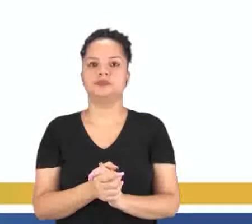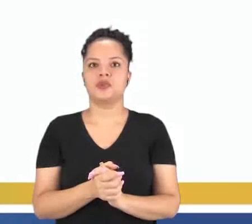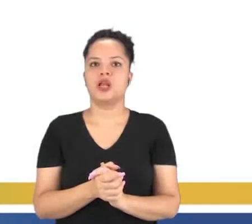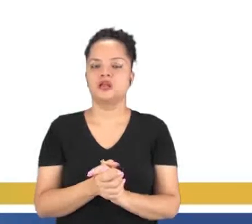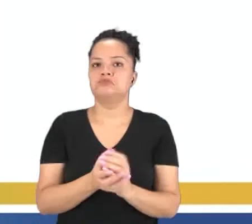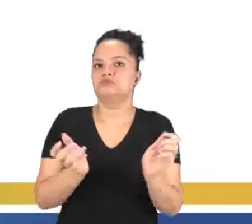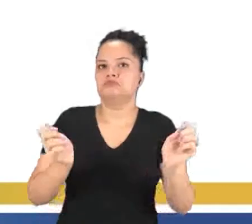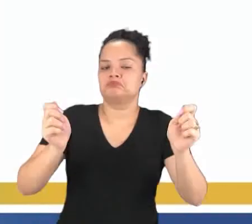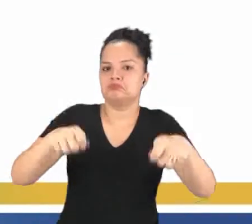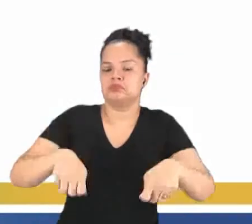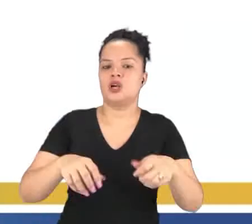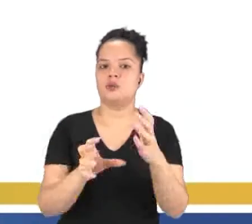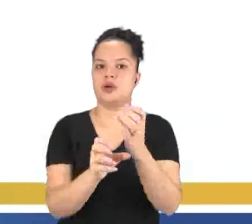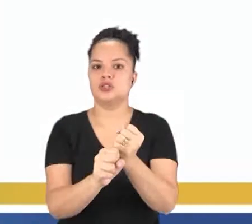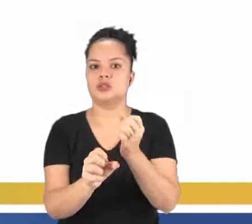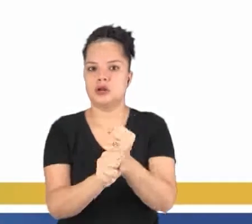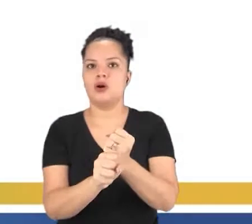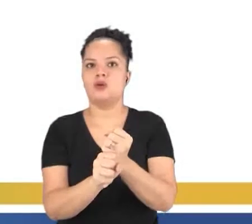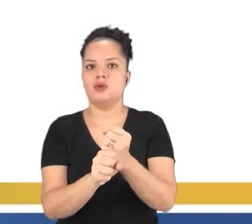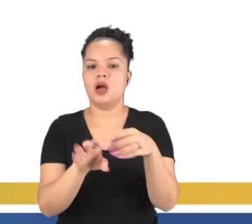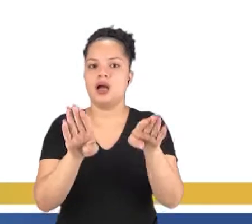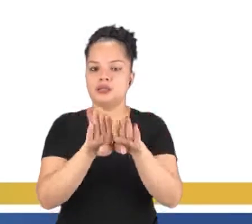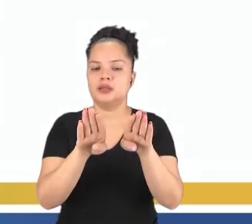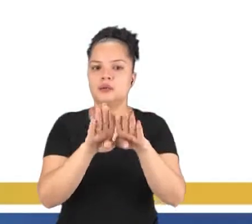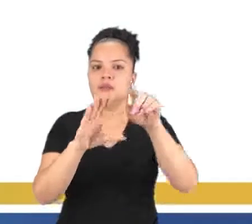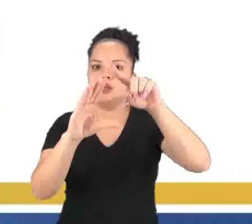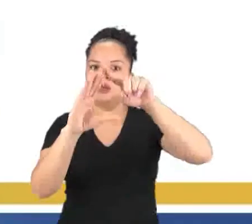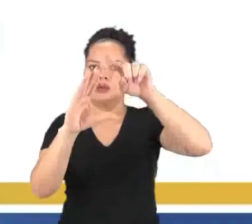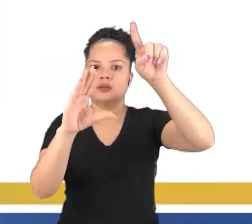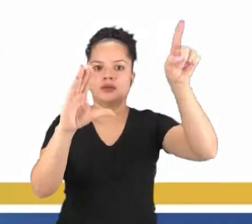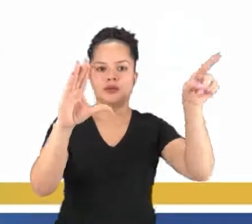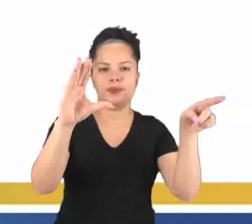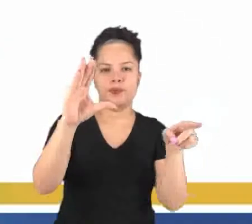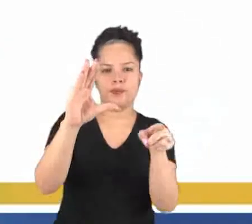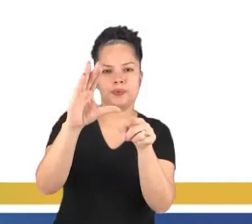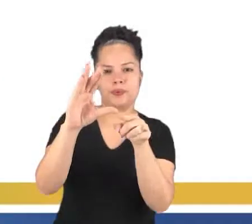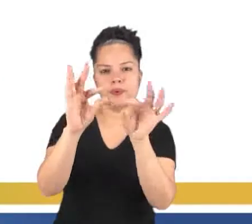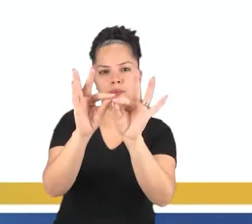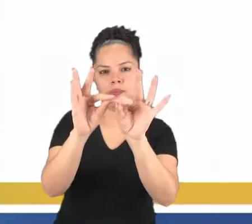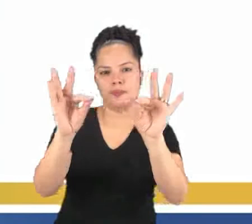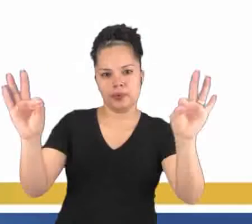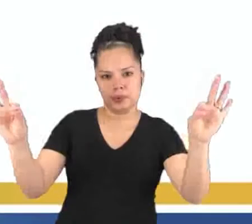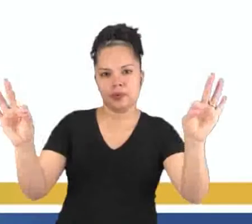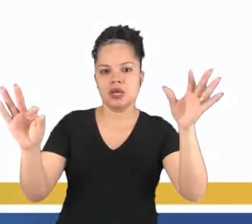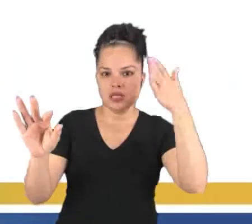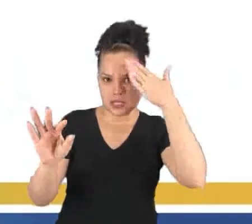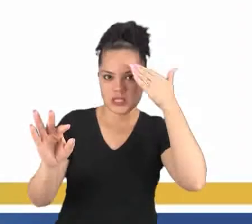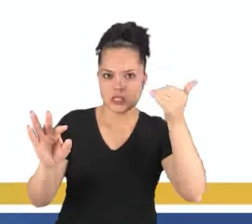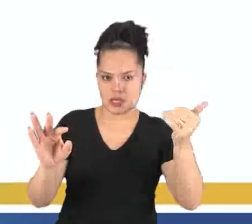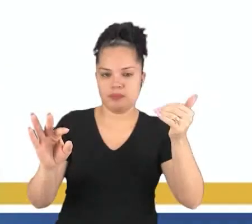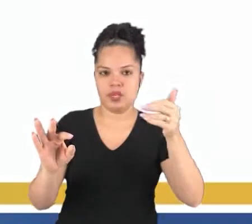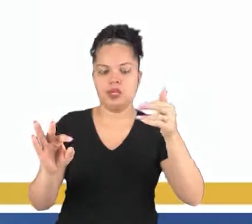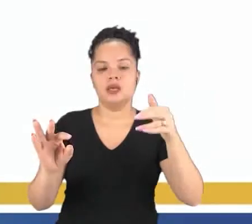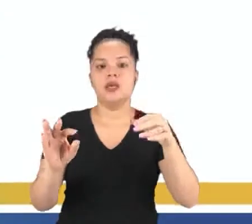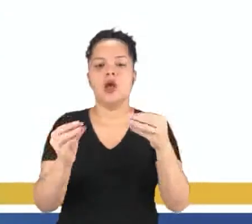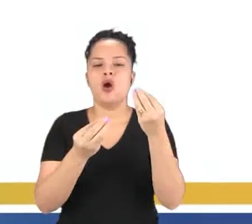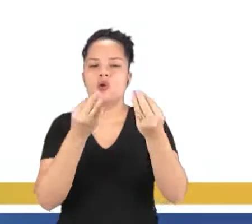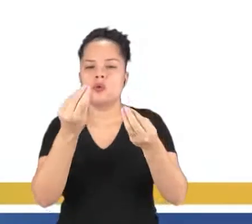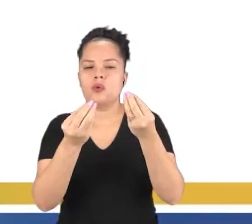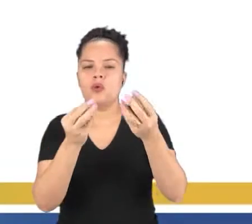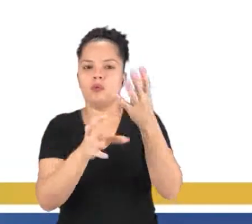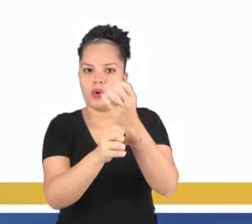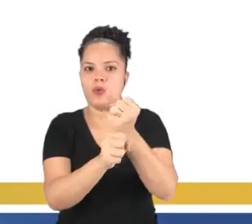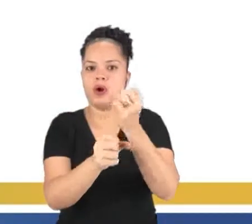Pode-se também calcular o perímetro de circunferência, isto é, o seu comprimento. Em todo círculo, a razão entre a medida